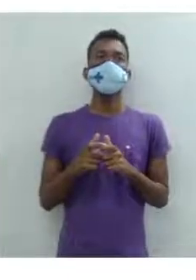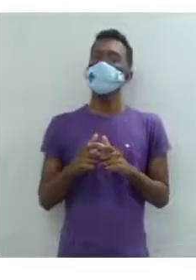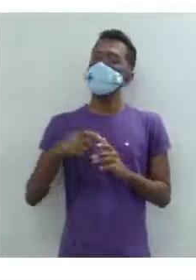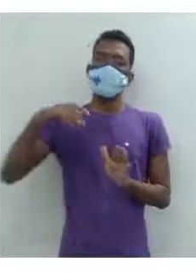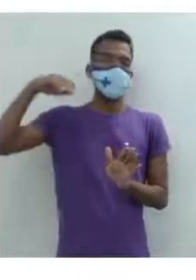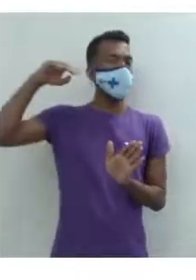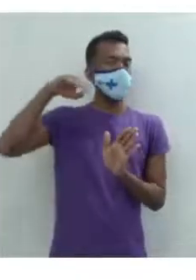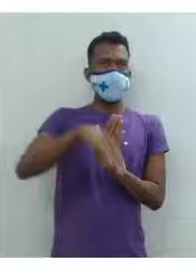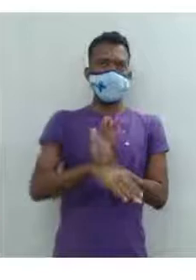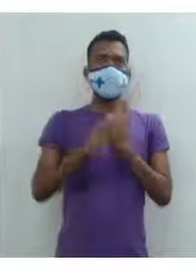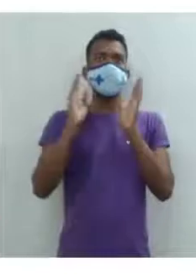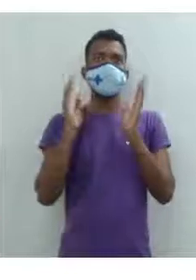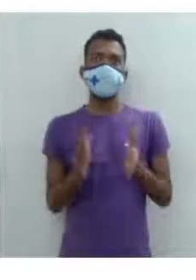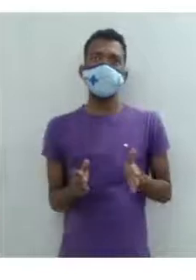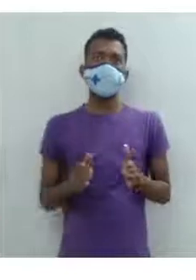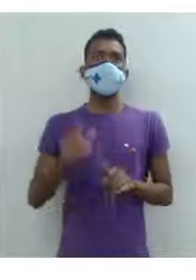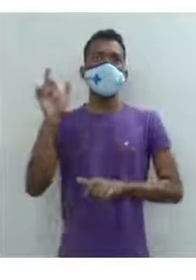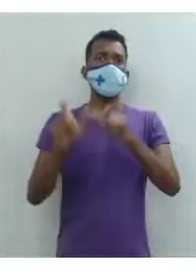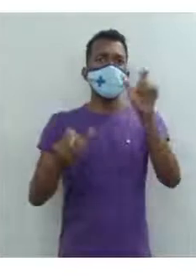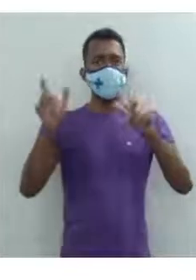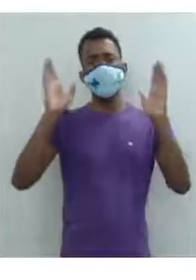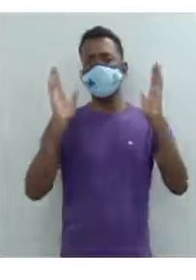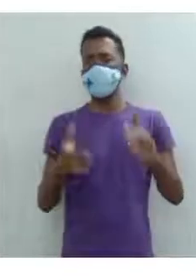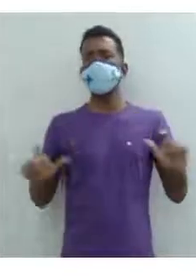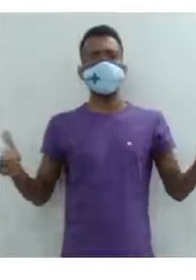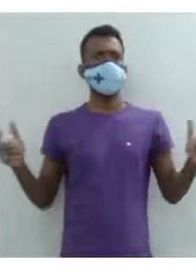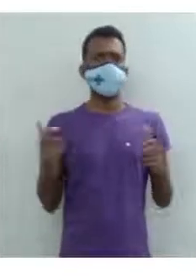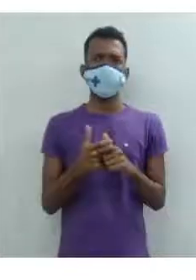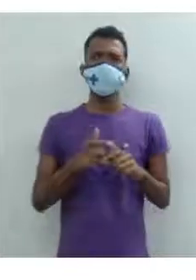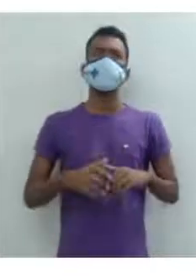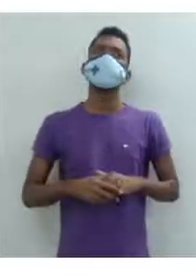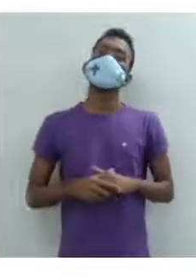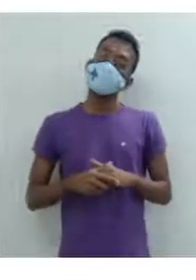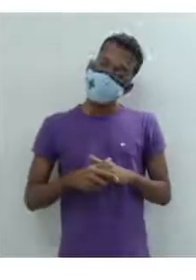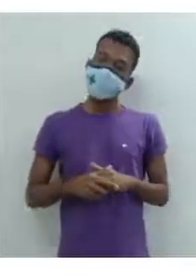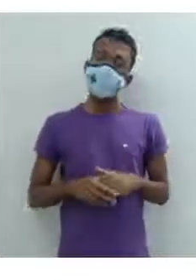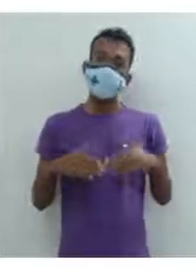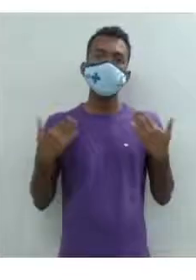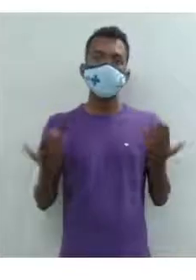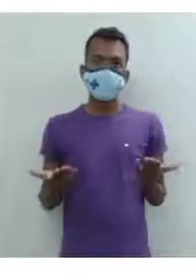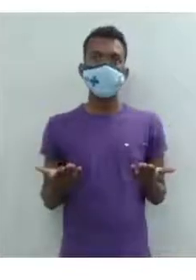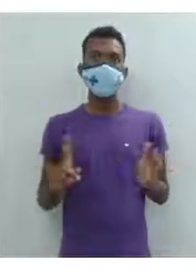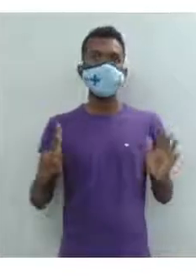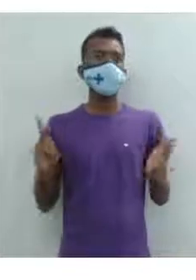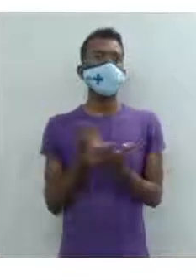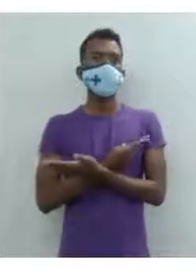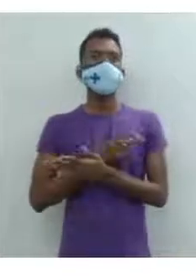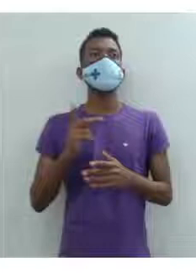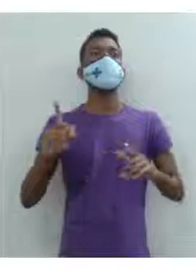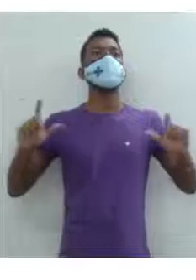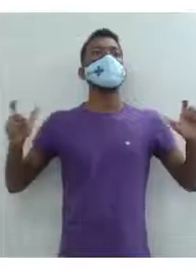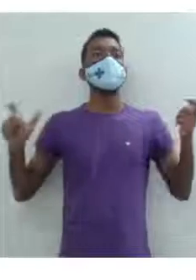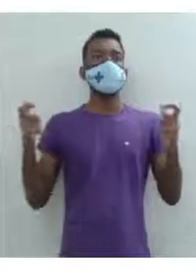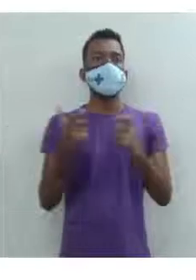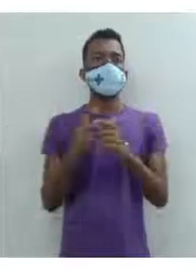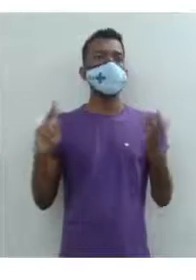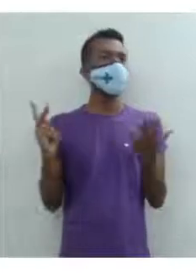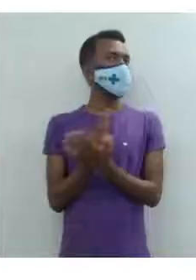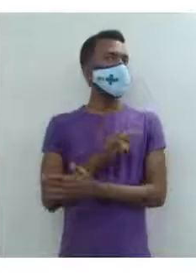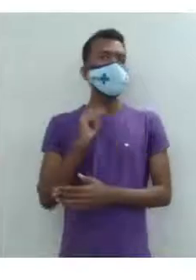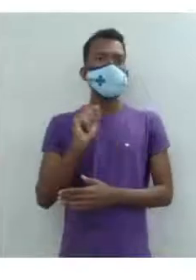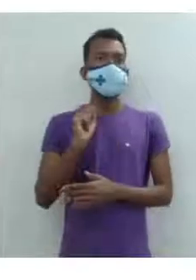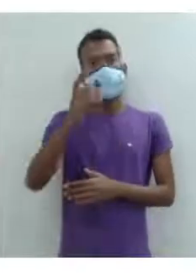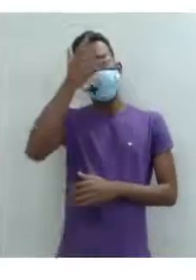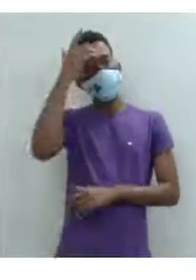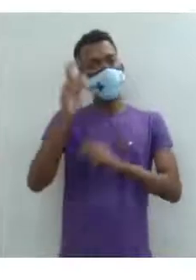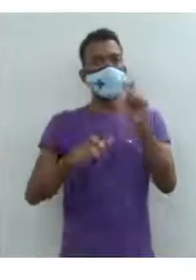Acentuadamente. E muitos povos foram extintos, né? Então, ocorreu o desaparecimento dos